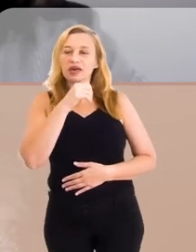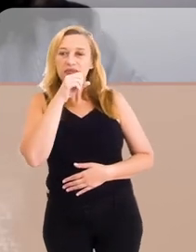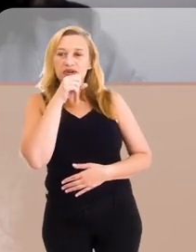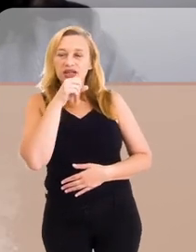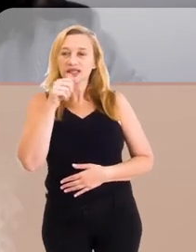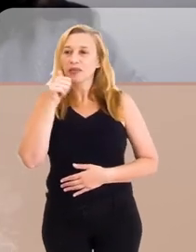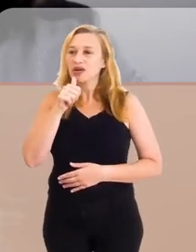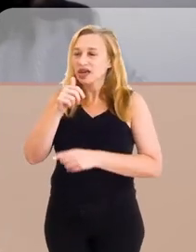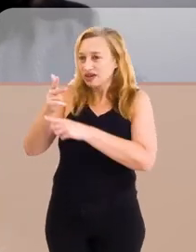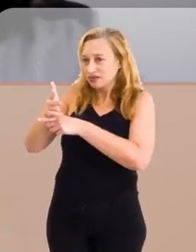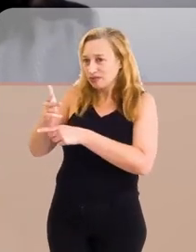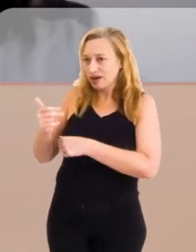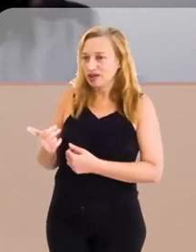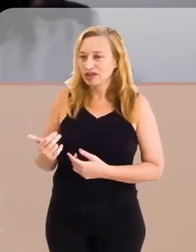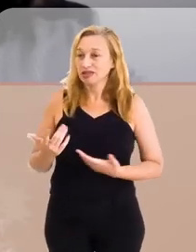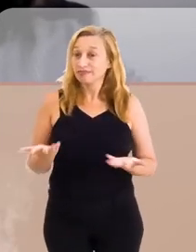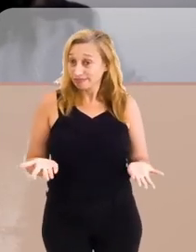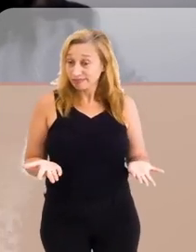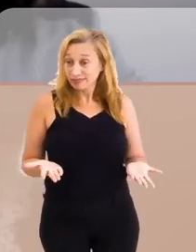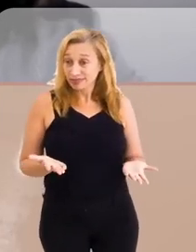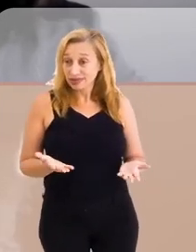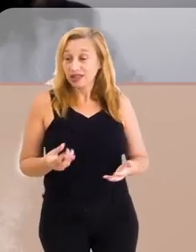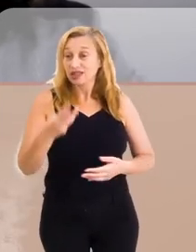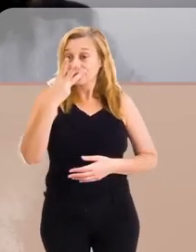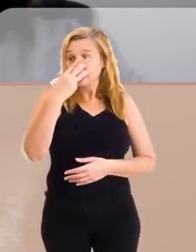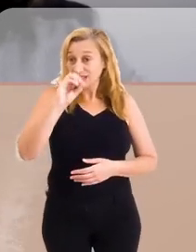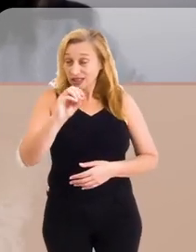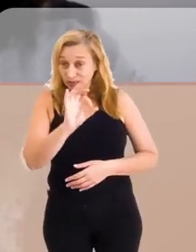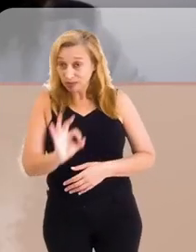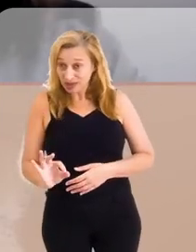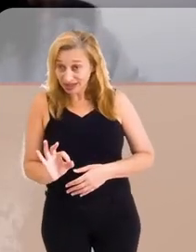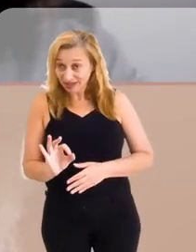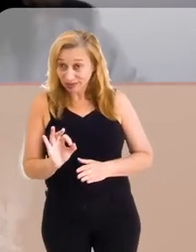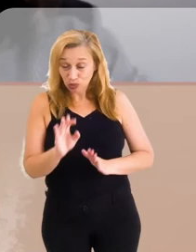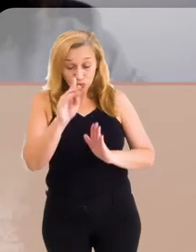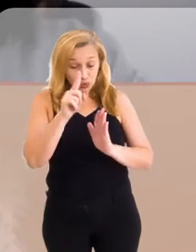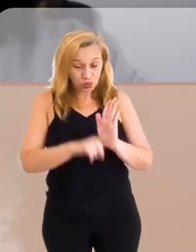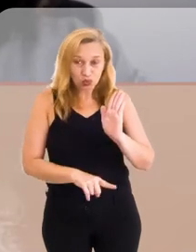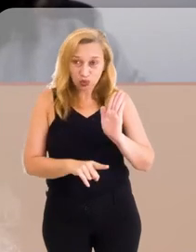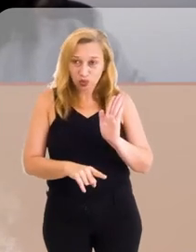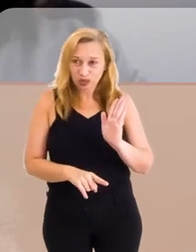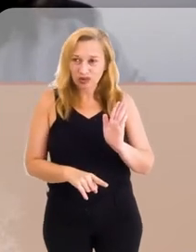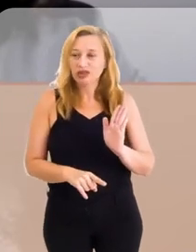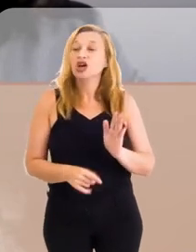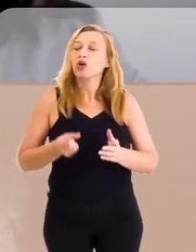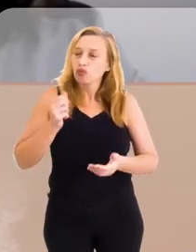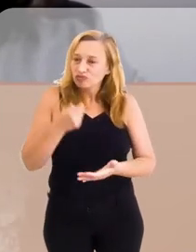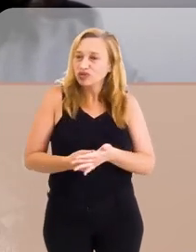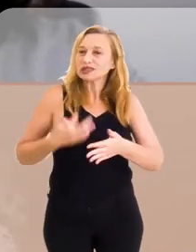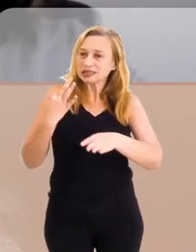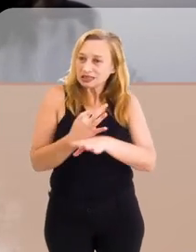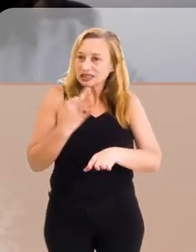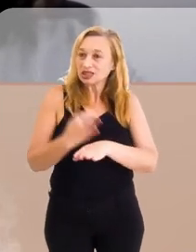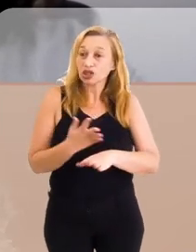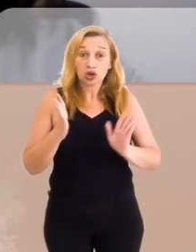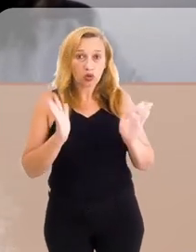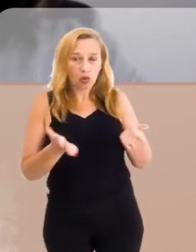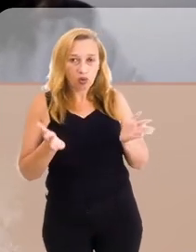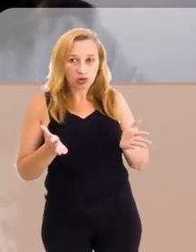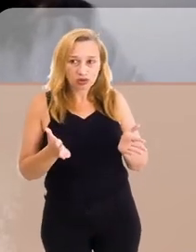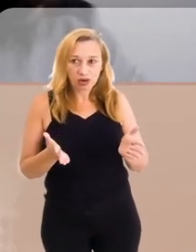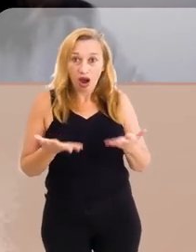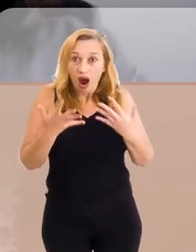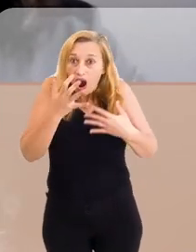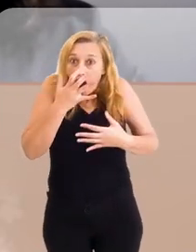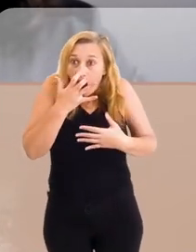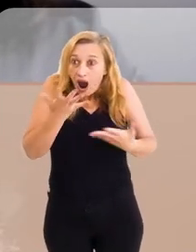filmava e da minha mãe. Quando ela não assistia, baixava a minha audiência em 30%. Mas eu continuei insistindo e